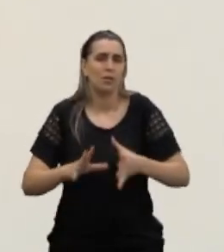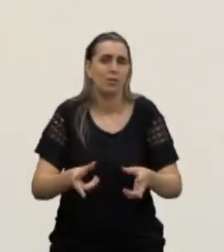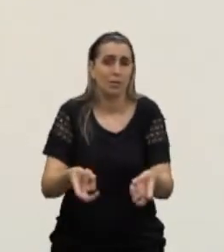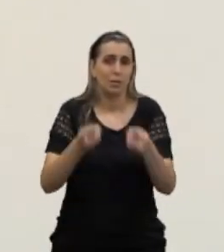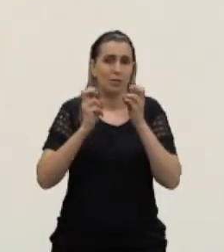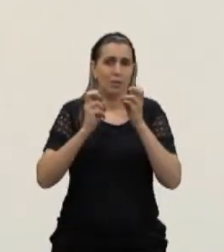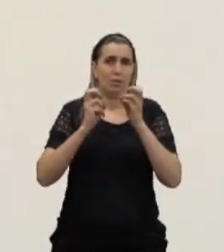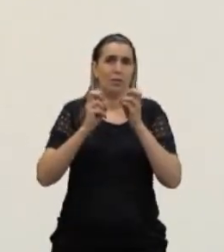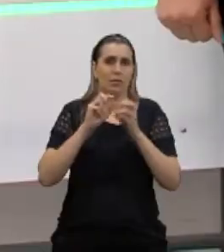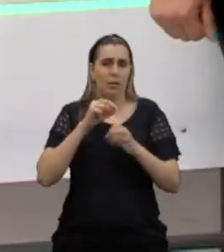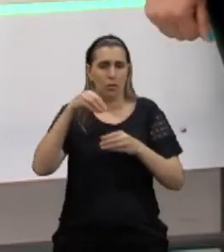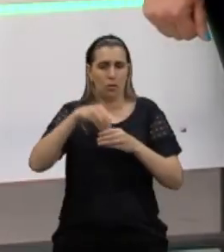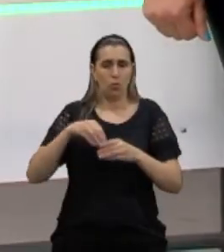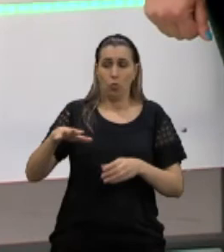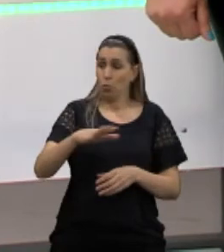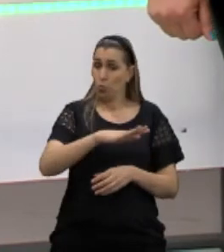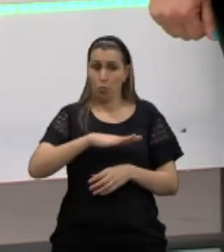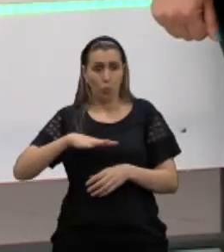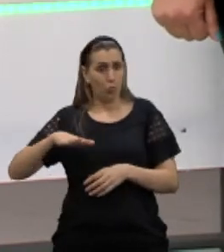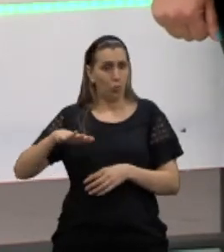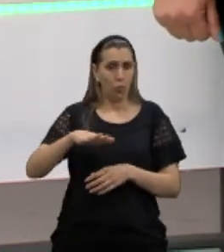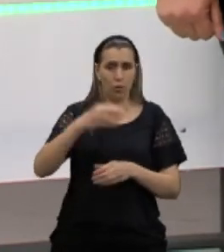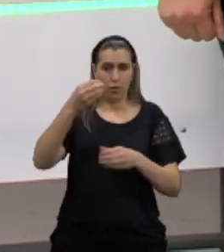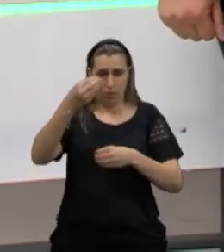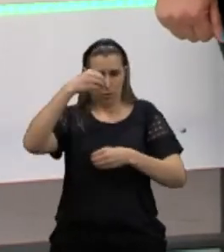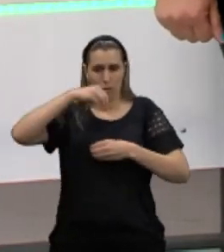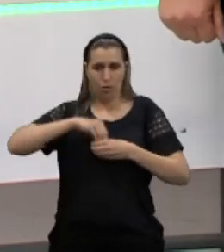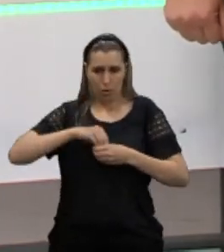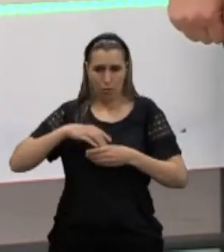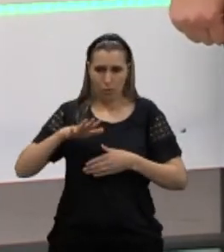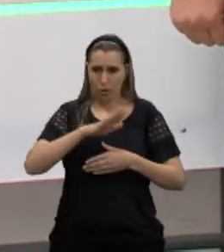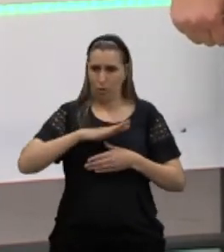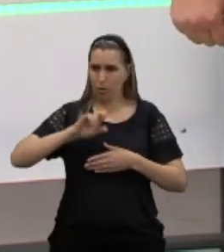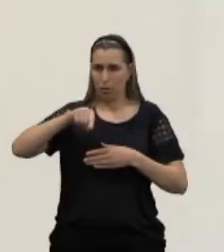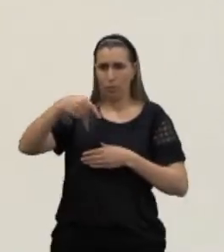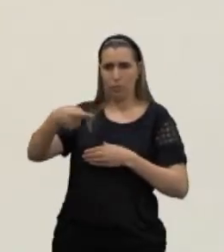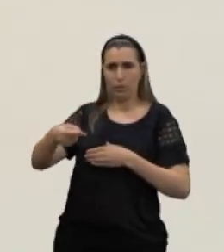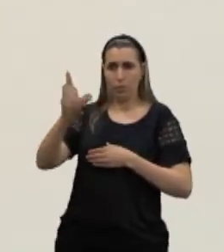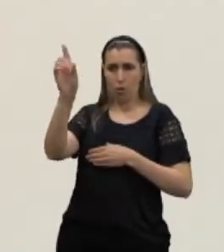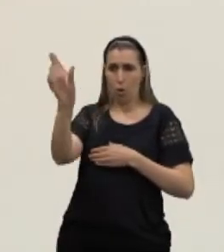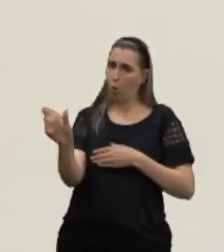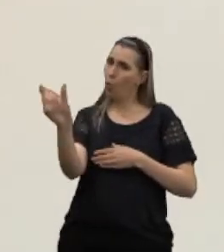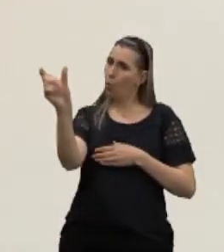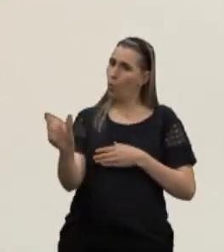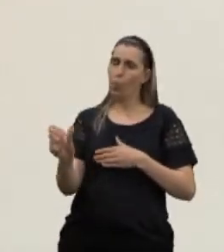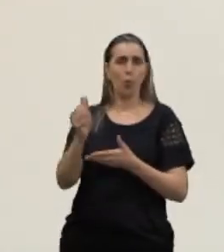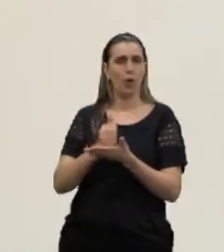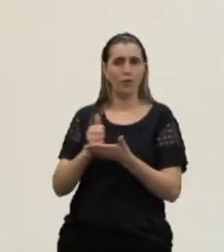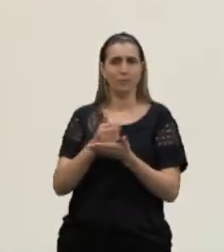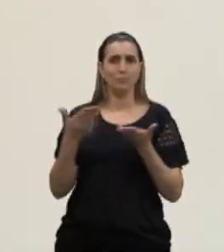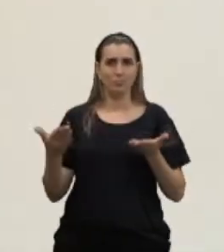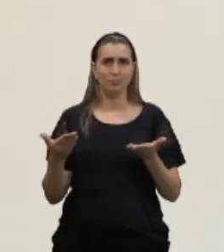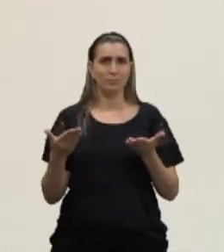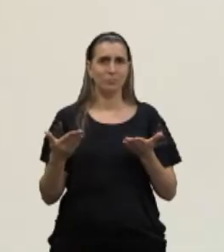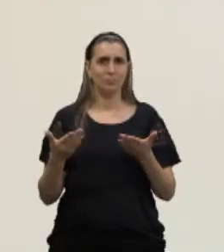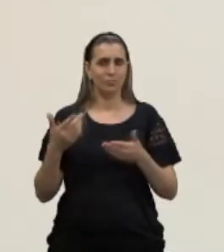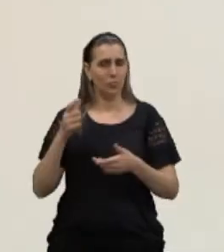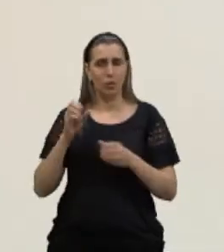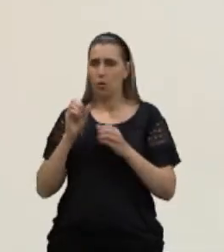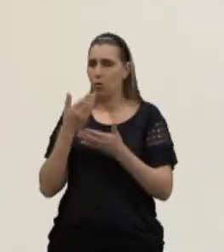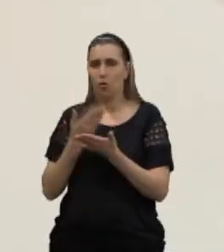perceber ele dentro do espaço, o espaço dentro dele, ele em relação ao outro. Então, é basicamente isso aí.